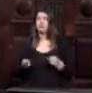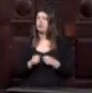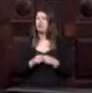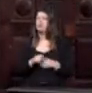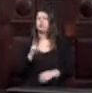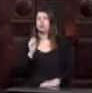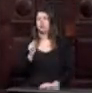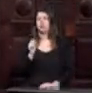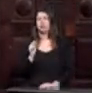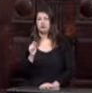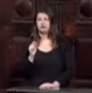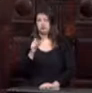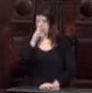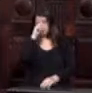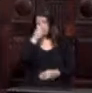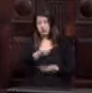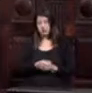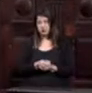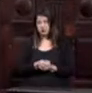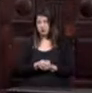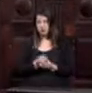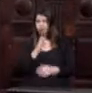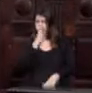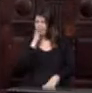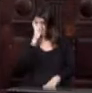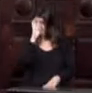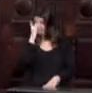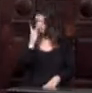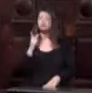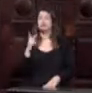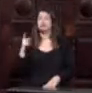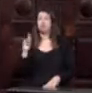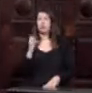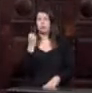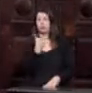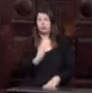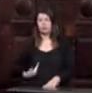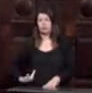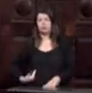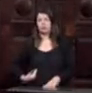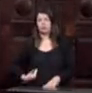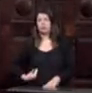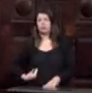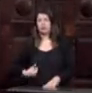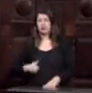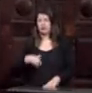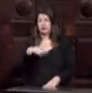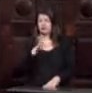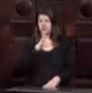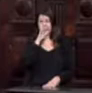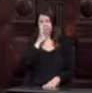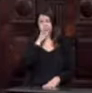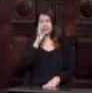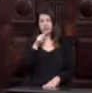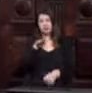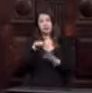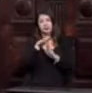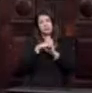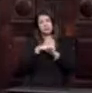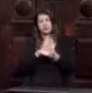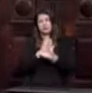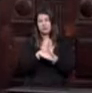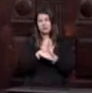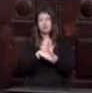que a decisão equivocada do Poder Executivo em inflar a receita daquele